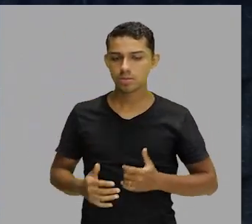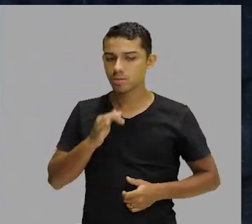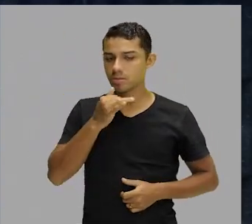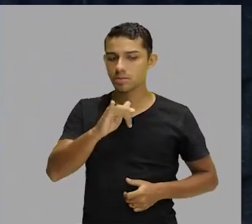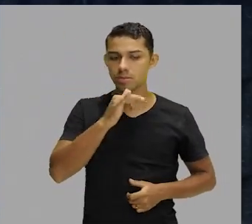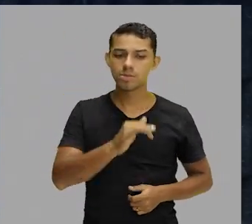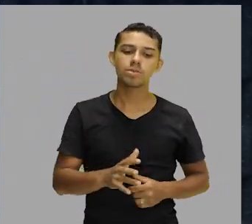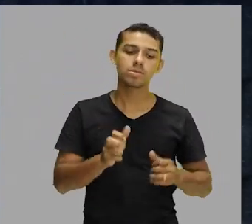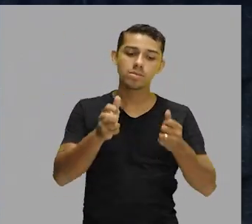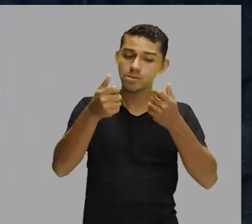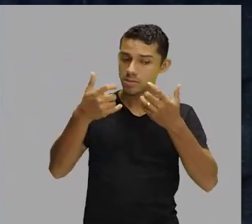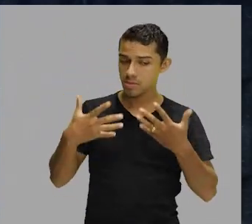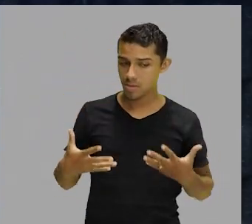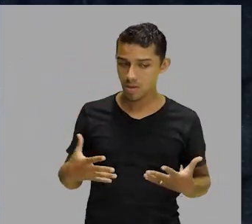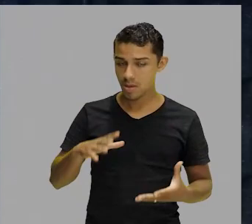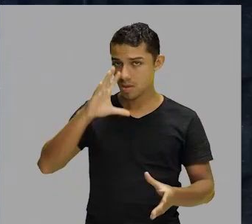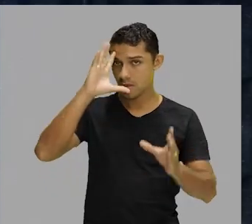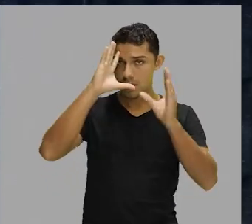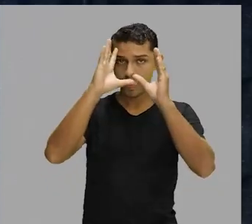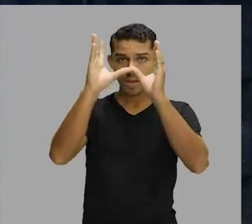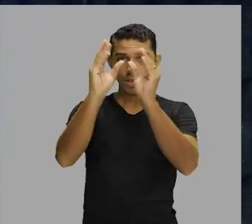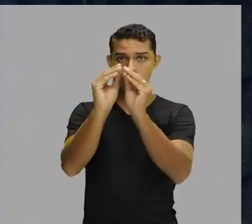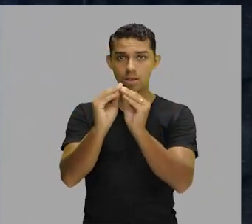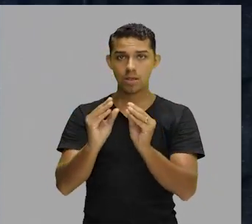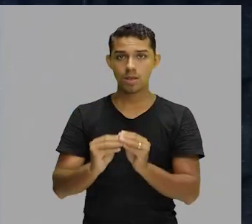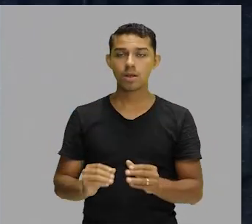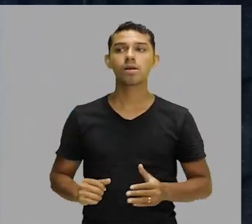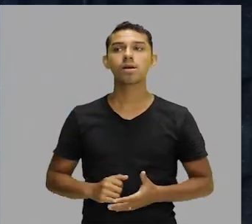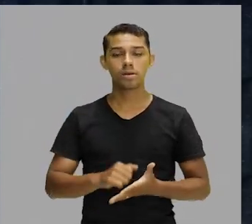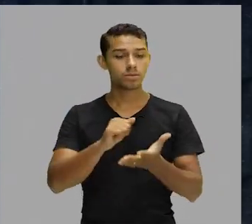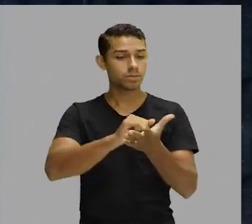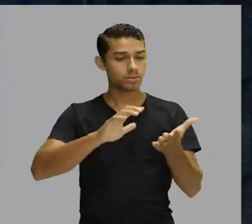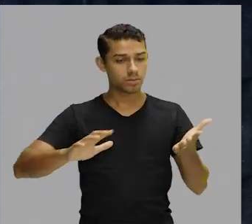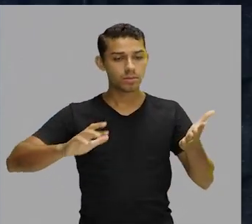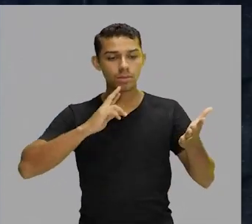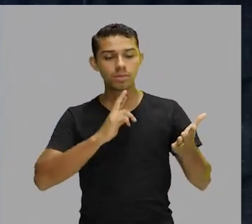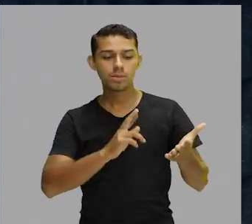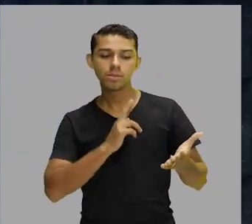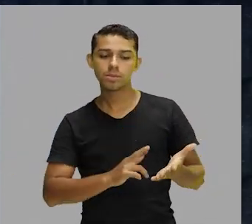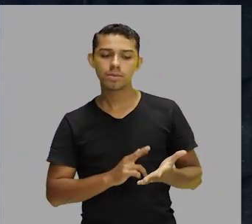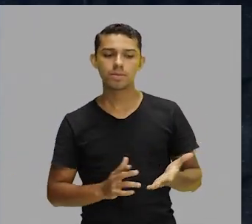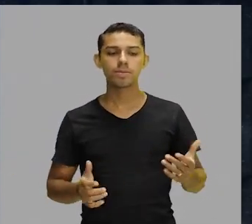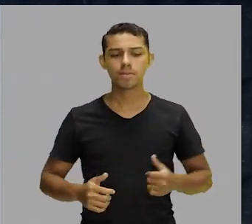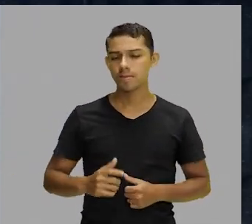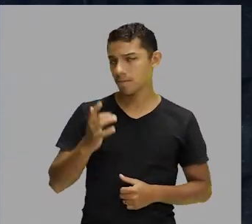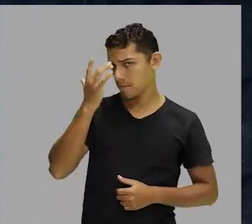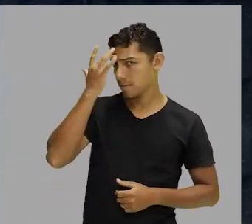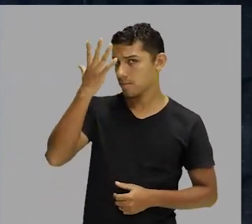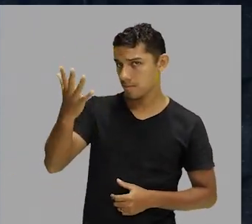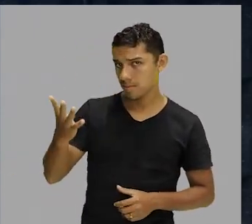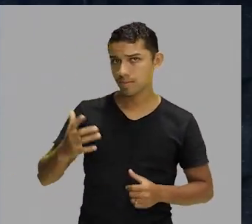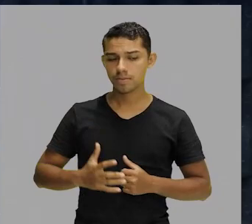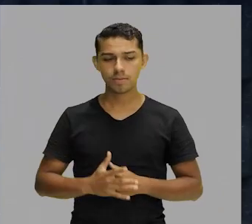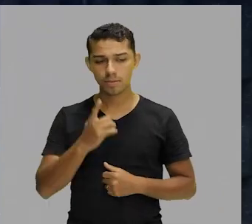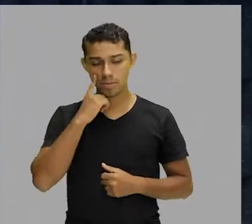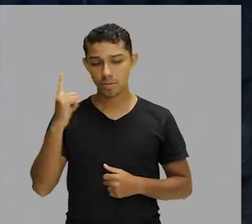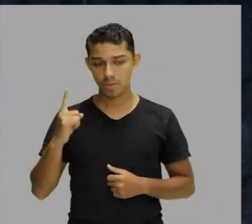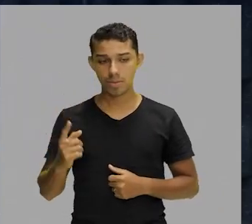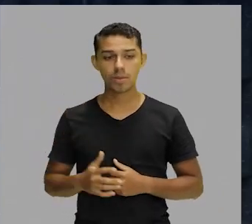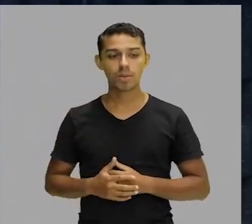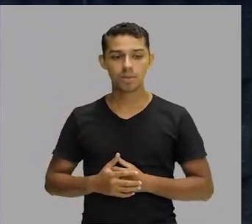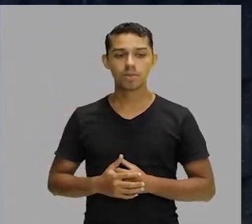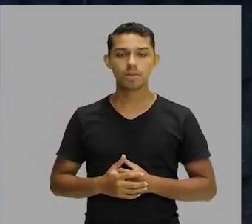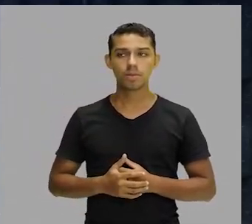dito isto, feita essa revisão, nós vamos responder aqui algumas questões que não é tão complicado, tá bom? A primeira questão diz